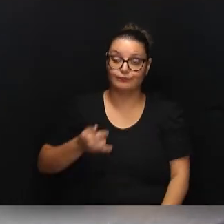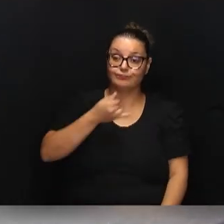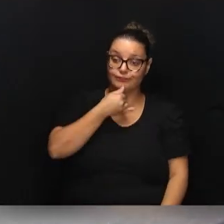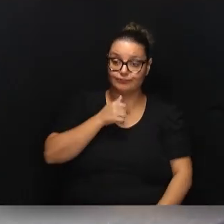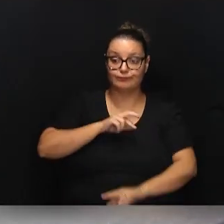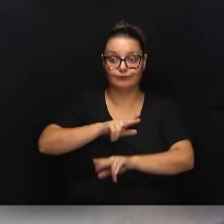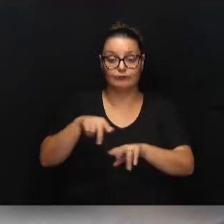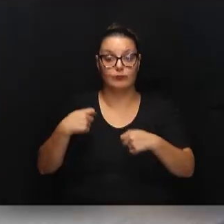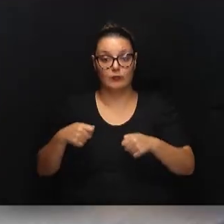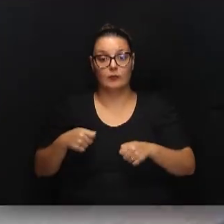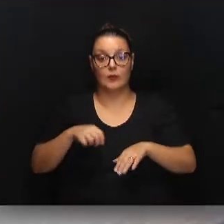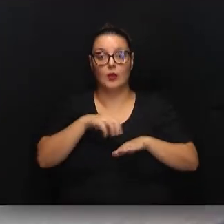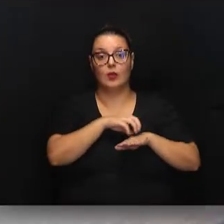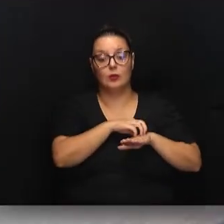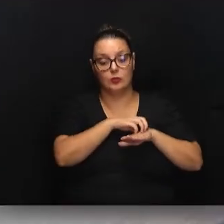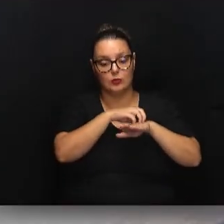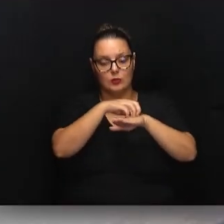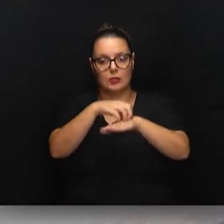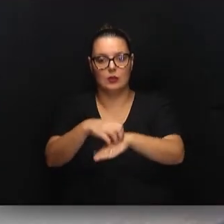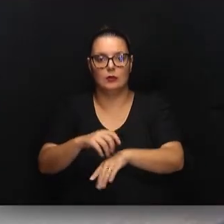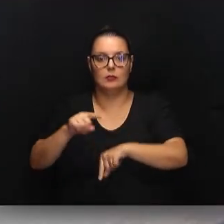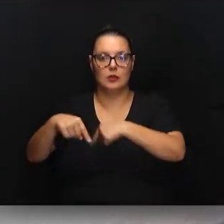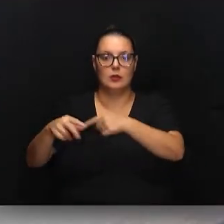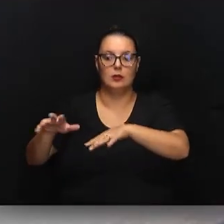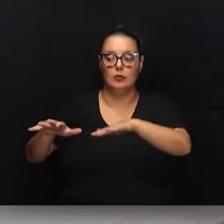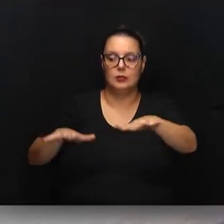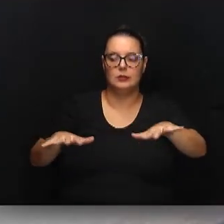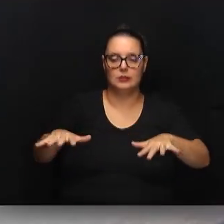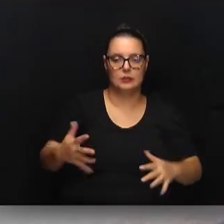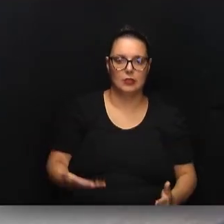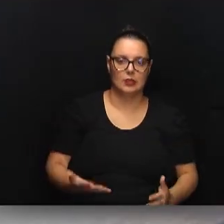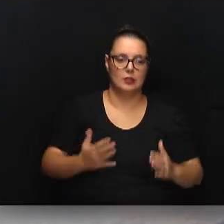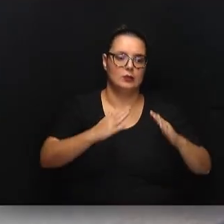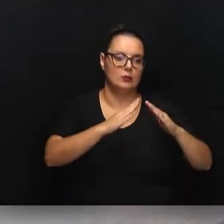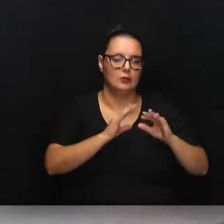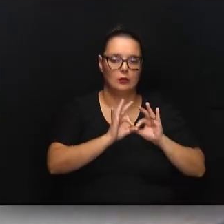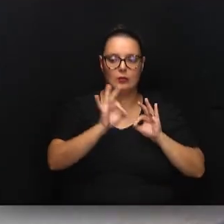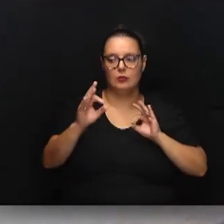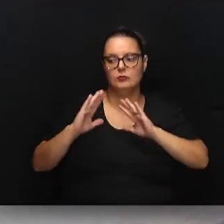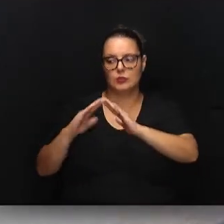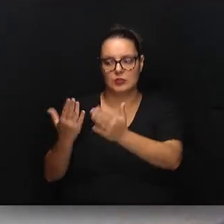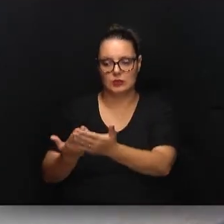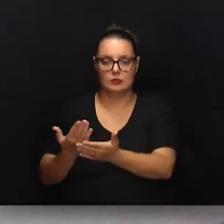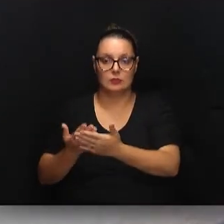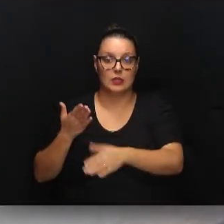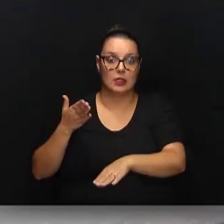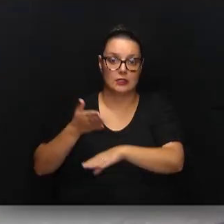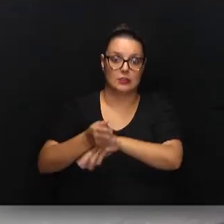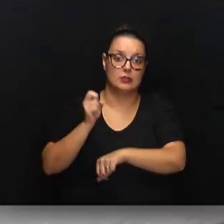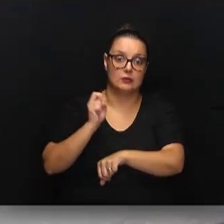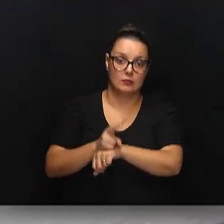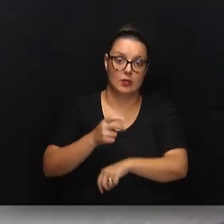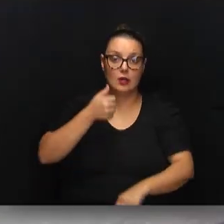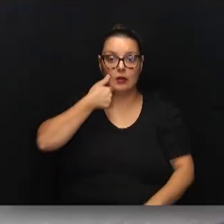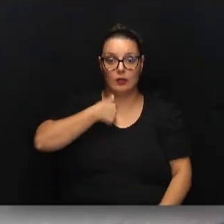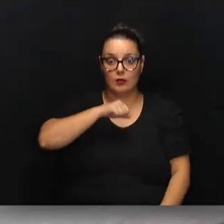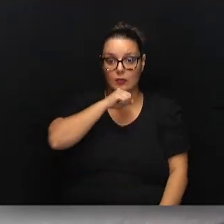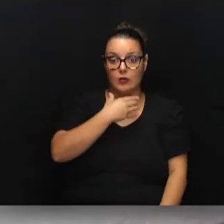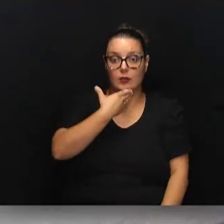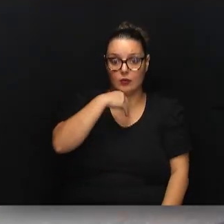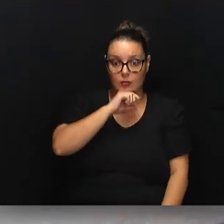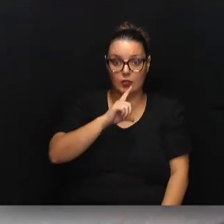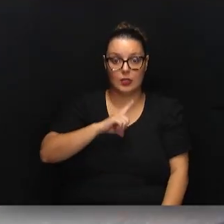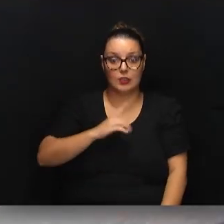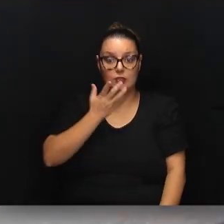precisam pegar transporte para se deslocar para outras regiões para poder acessar uma vaga. As mães e os pais que